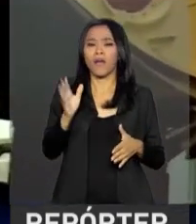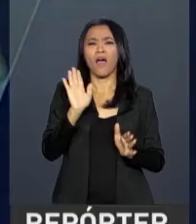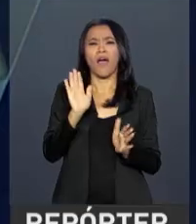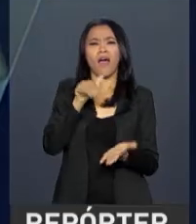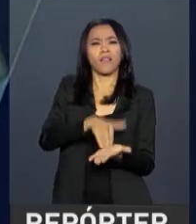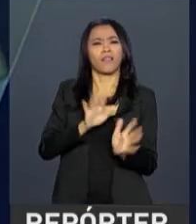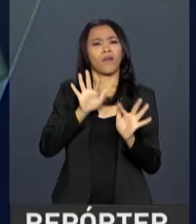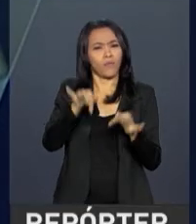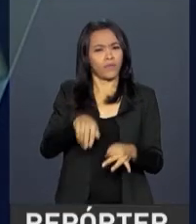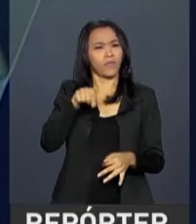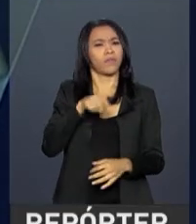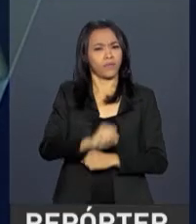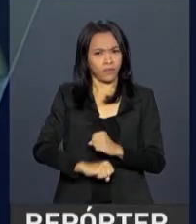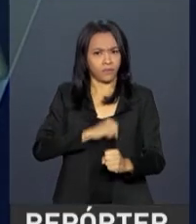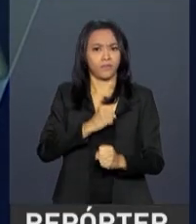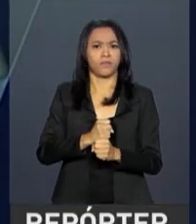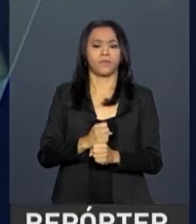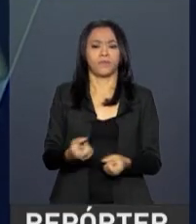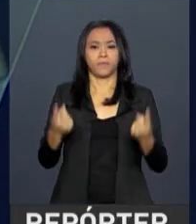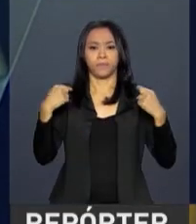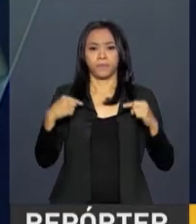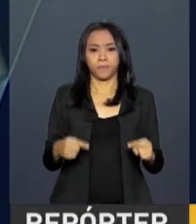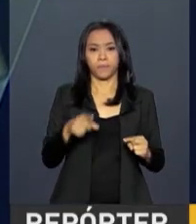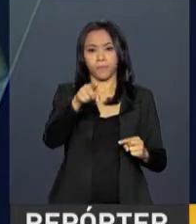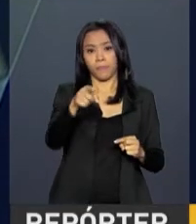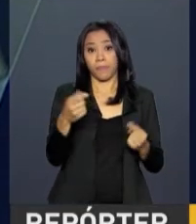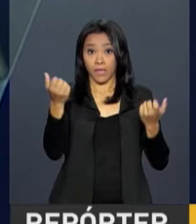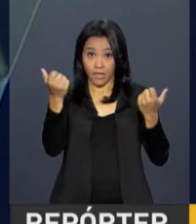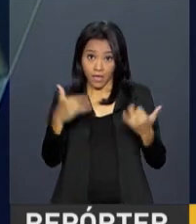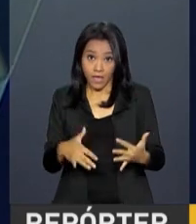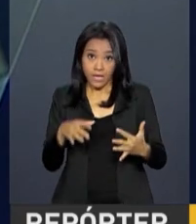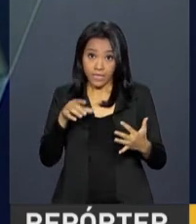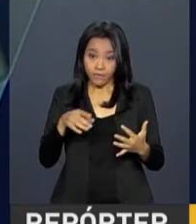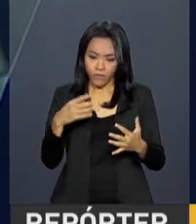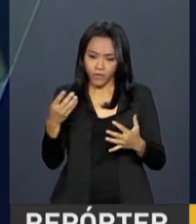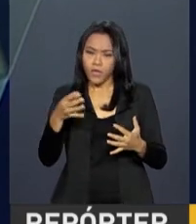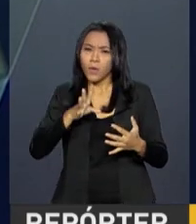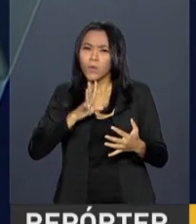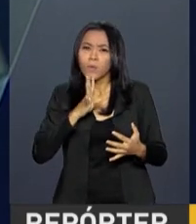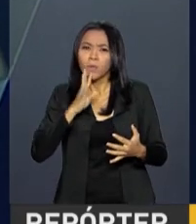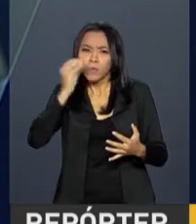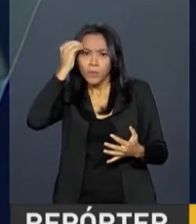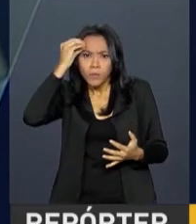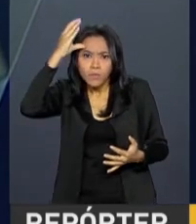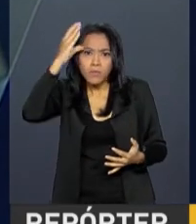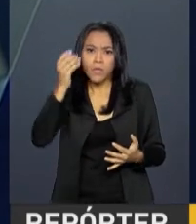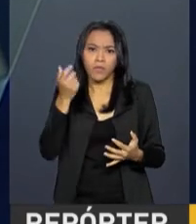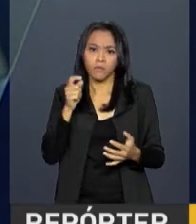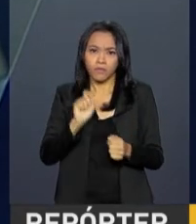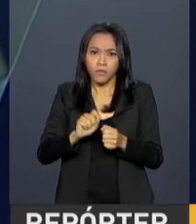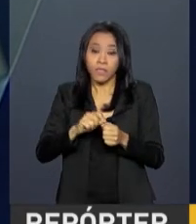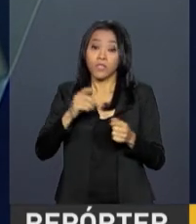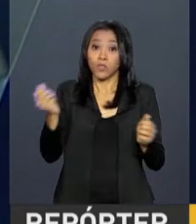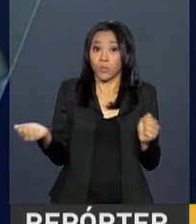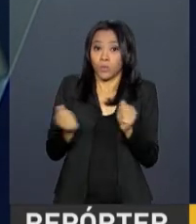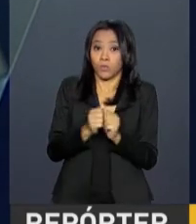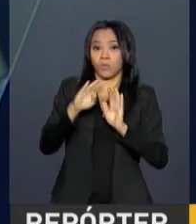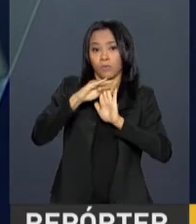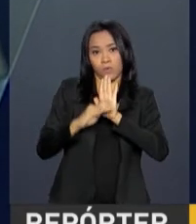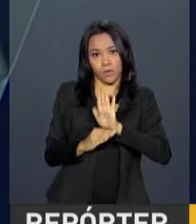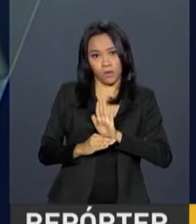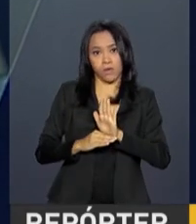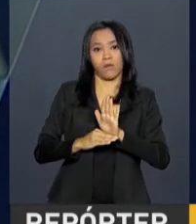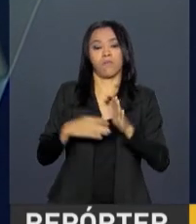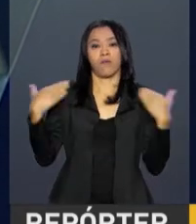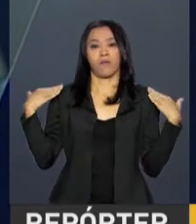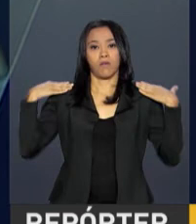deste ano. O PROSUB constitui a base de conhecimento para que, junto com o Programa Nuclear da Marinha,